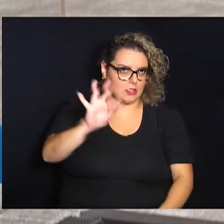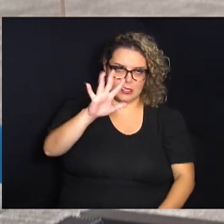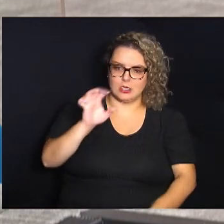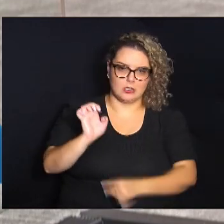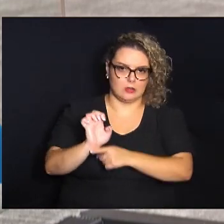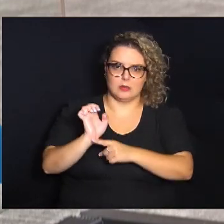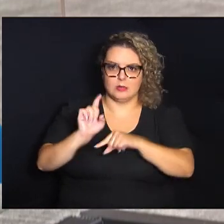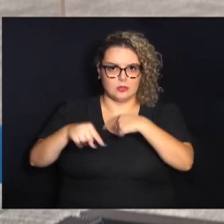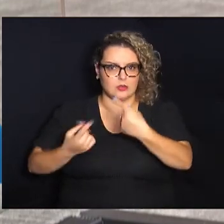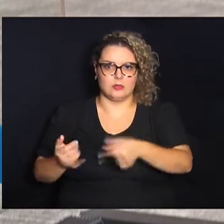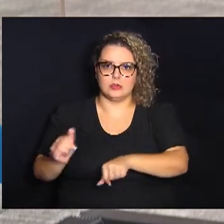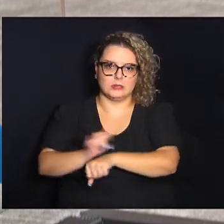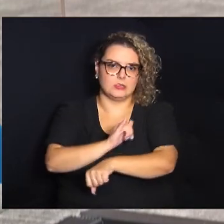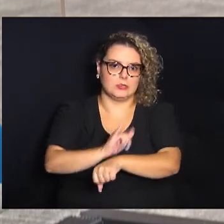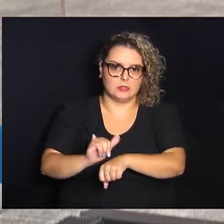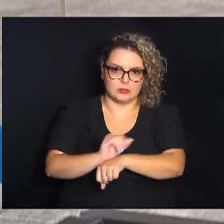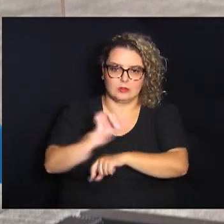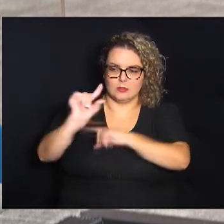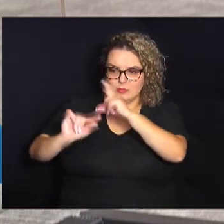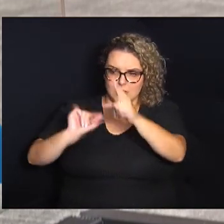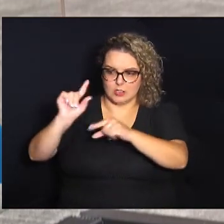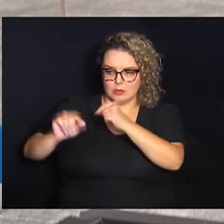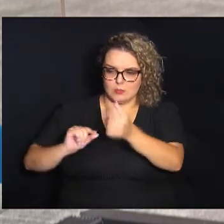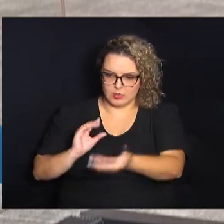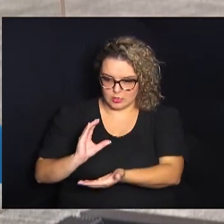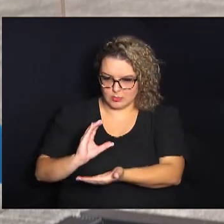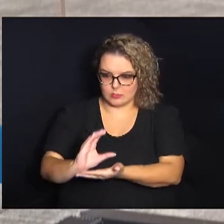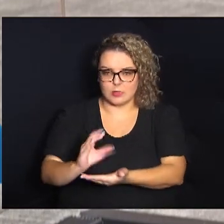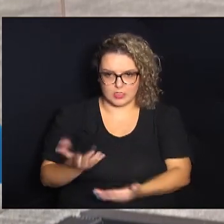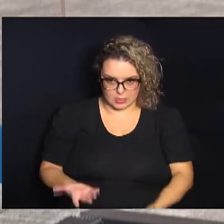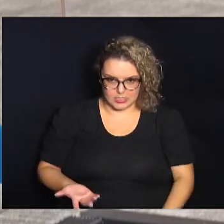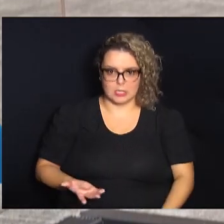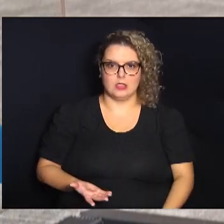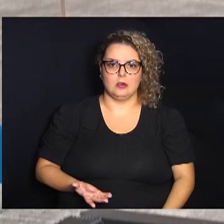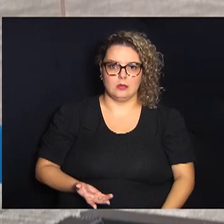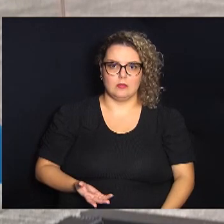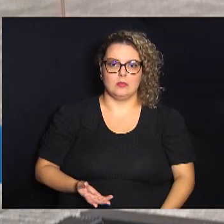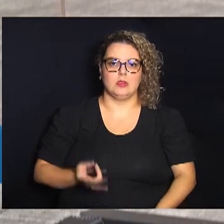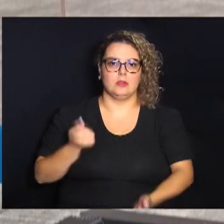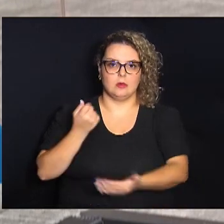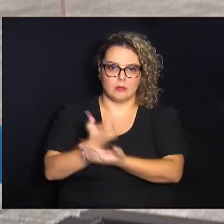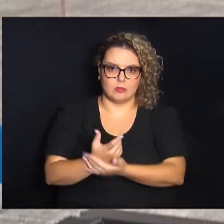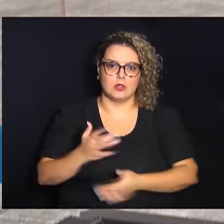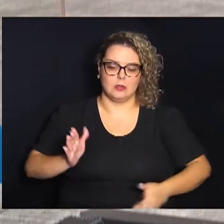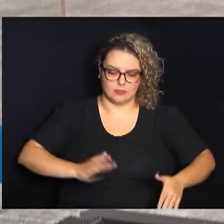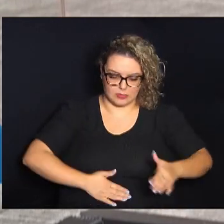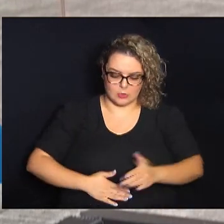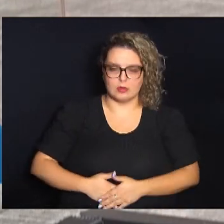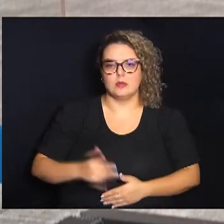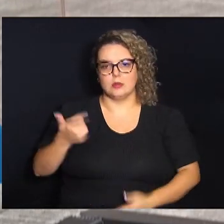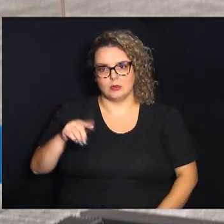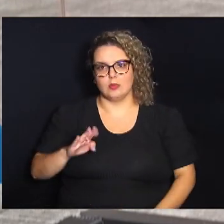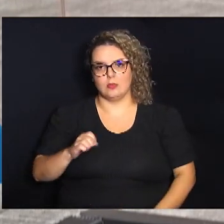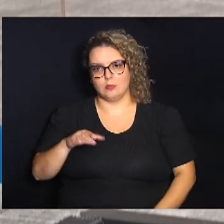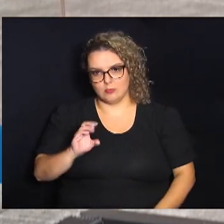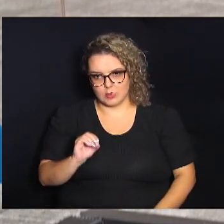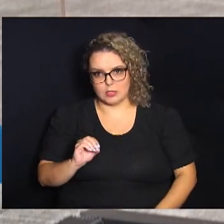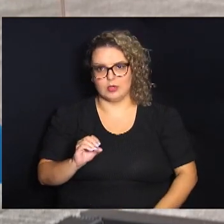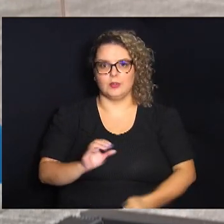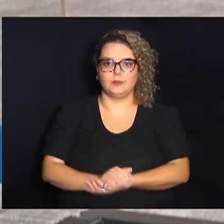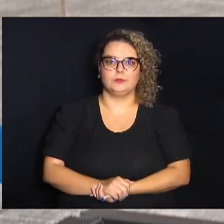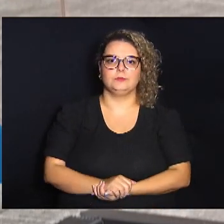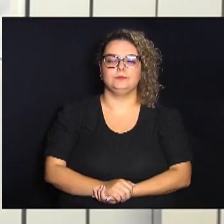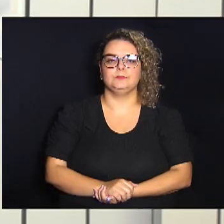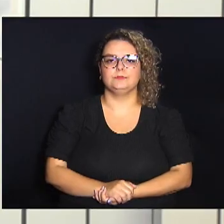outros mecanismos para que a gente possa sempre comprando essas fraldas e mantendo um banco de fraldas do município.